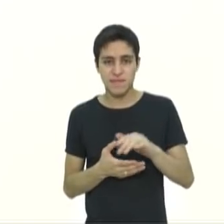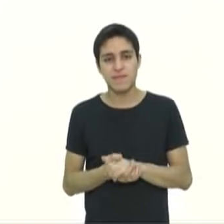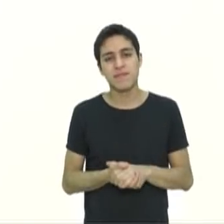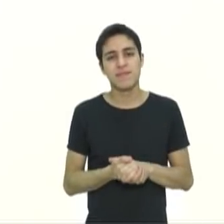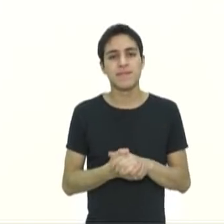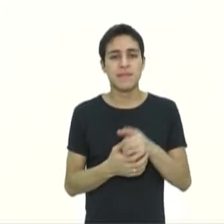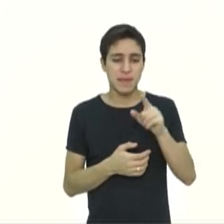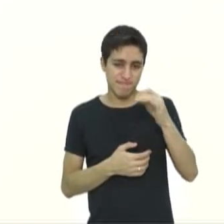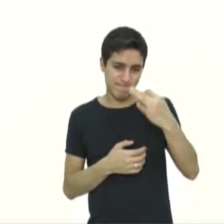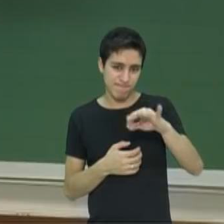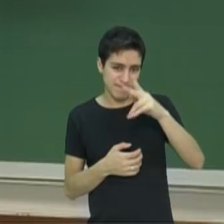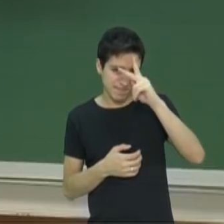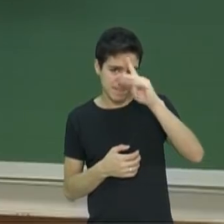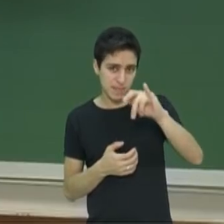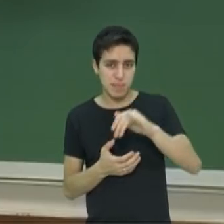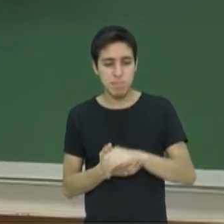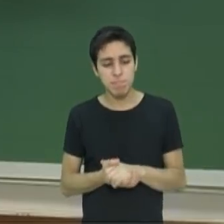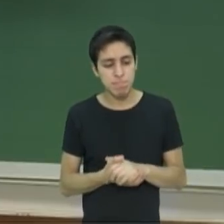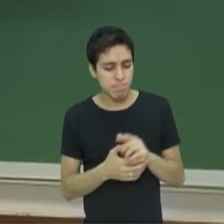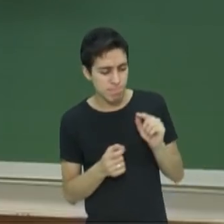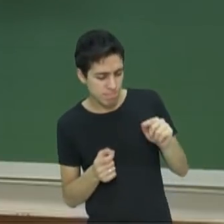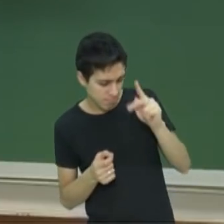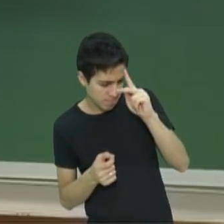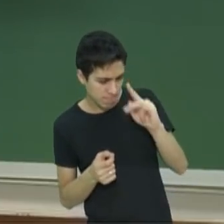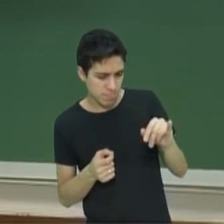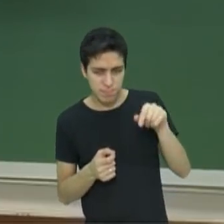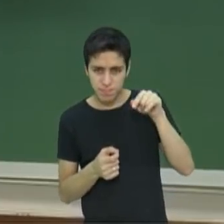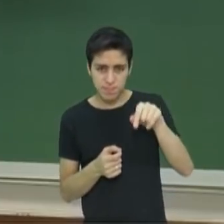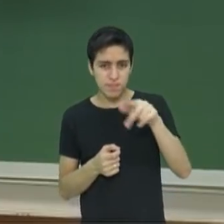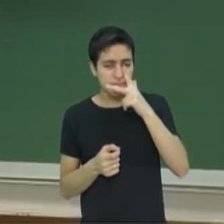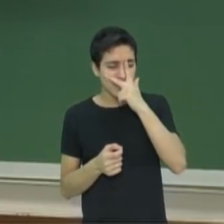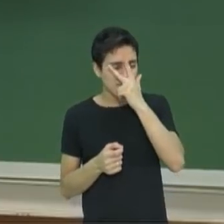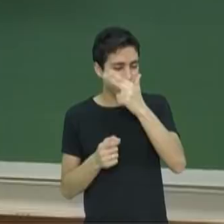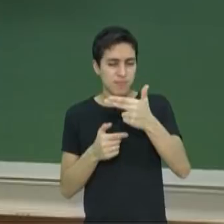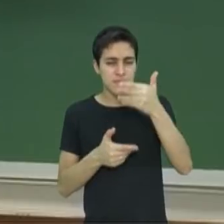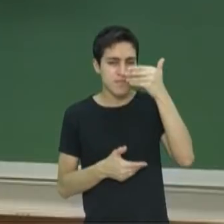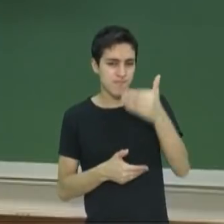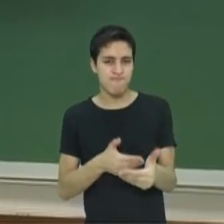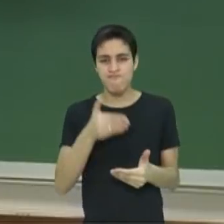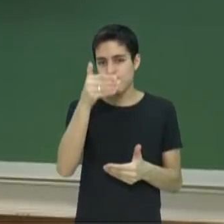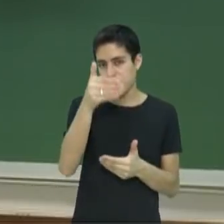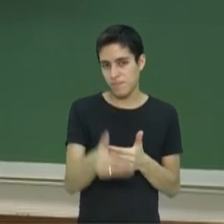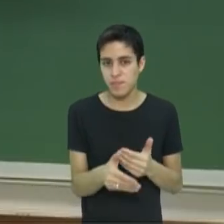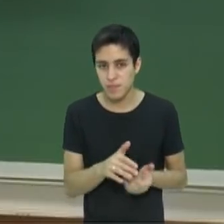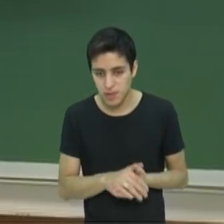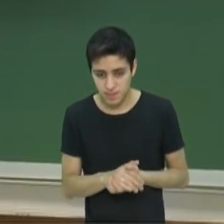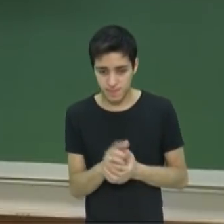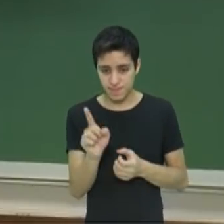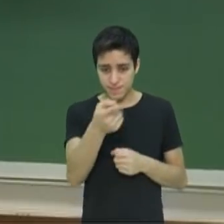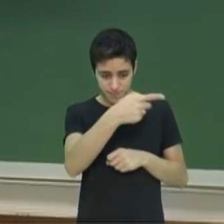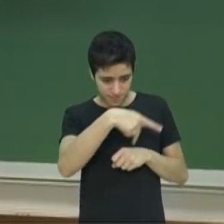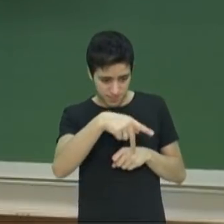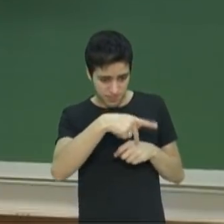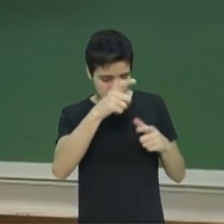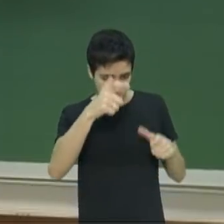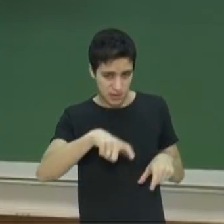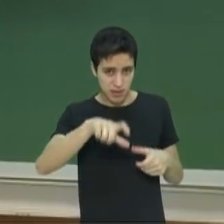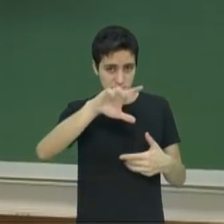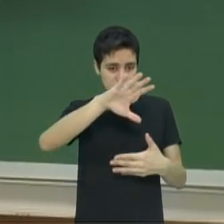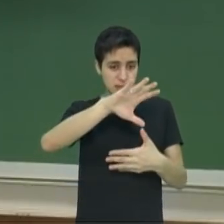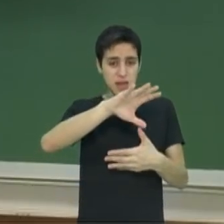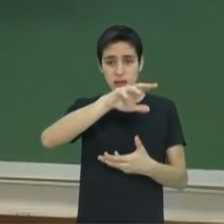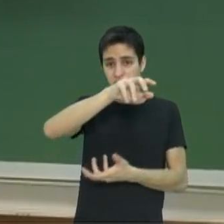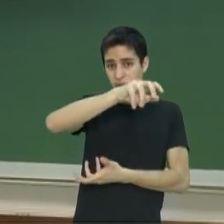o Haiti. O Haiti que vai fazer esse grande procedimento. O primeiro país da América a fazer uma revolução